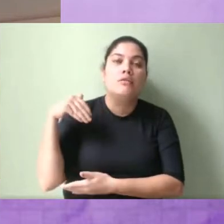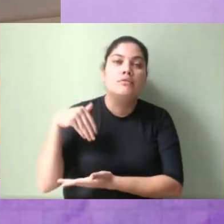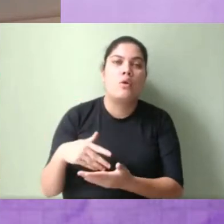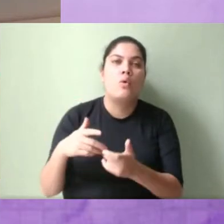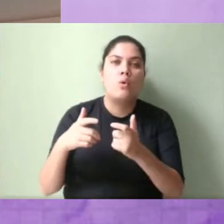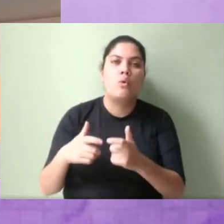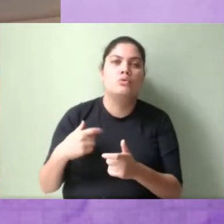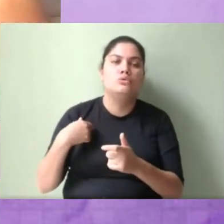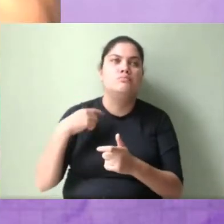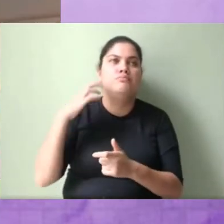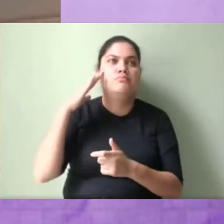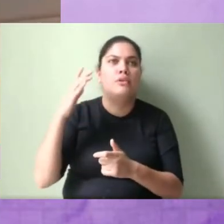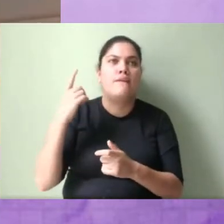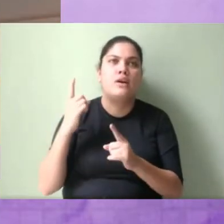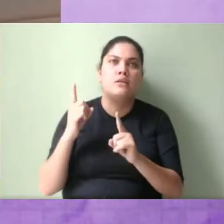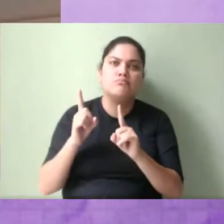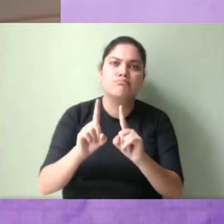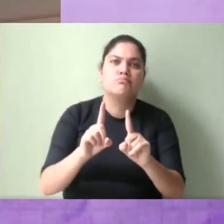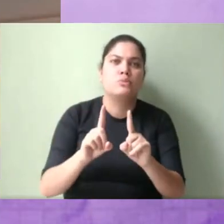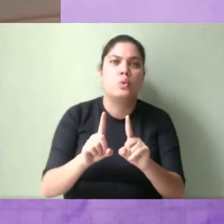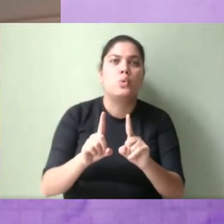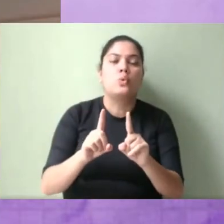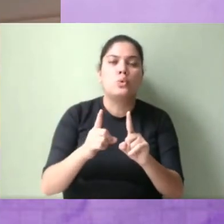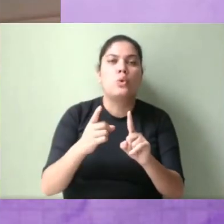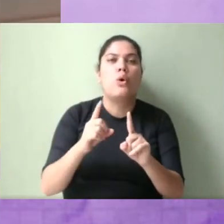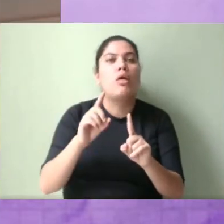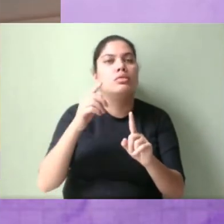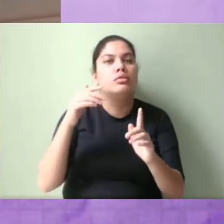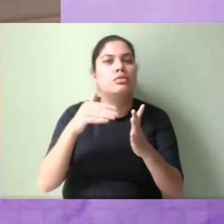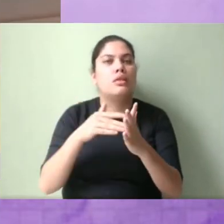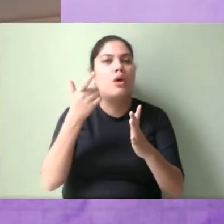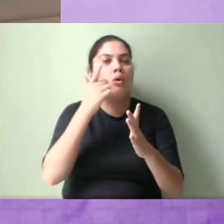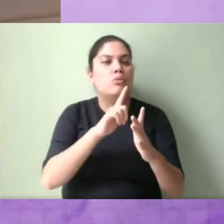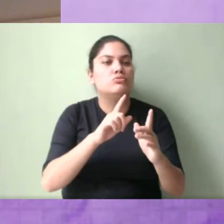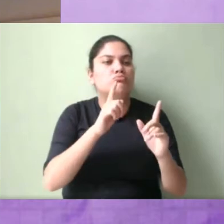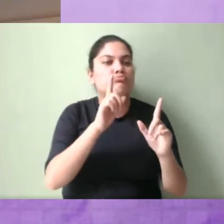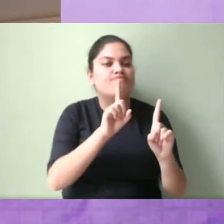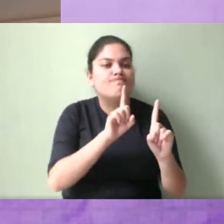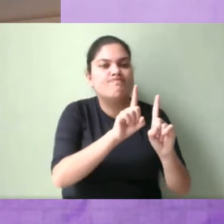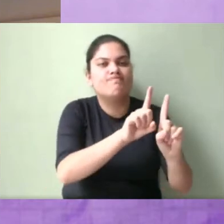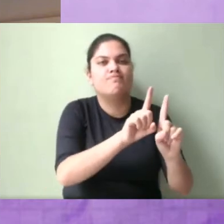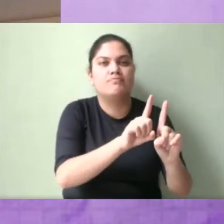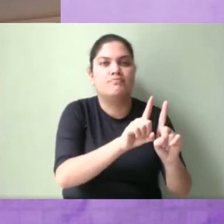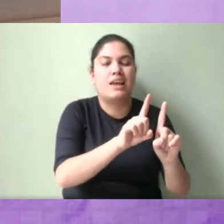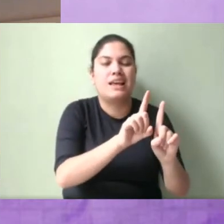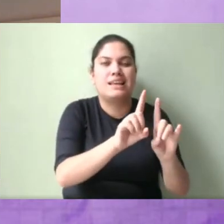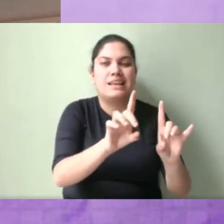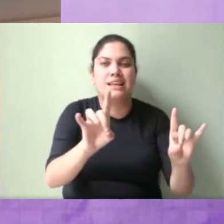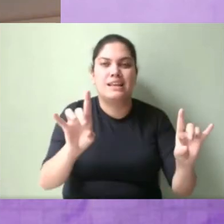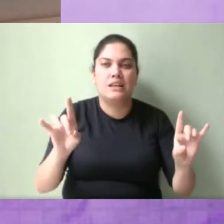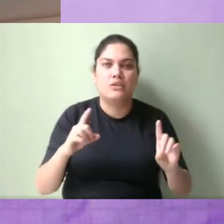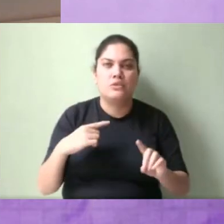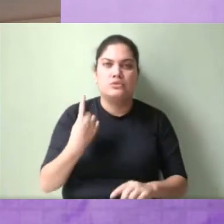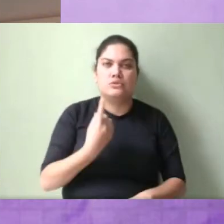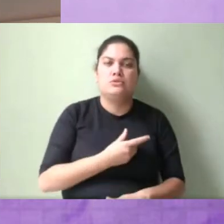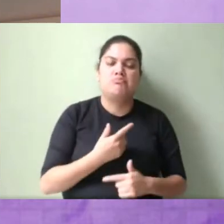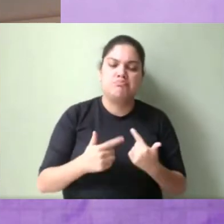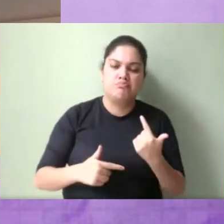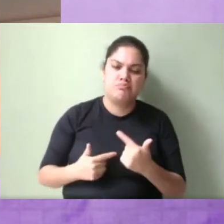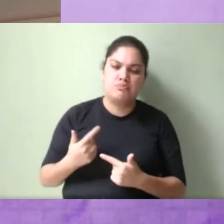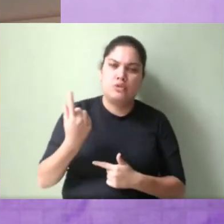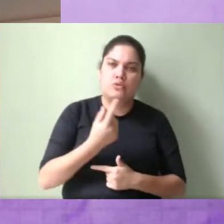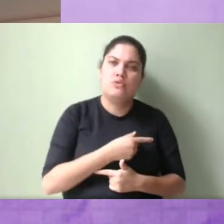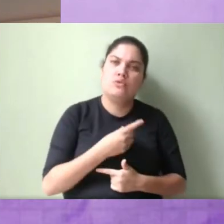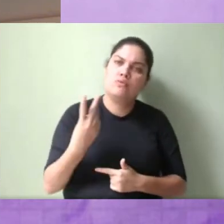reitoria, coordenação, professor, a gente tem que ter os nossos limites pessoais. Até onde eu acho que as pessoas podem ir comigo e